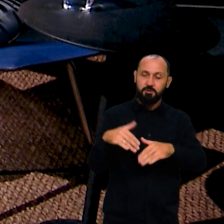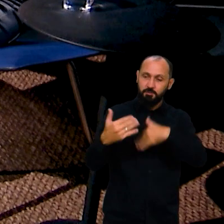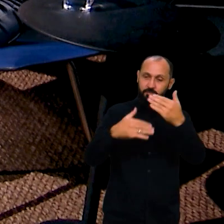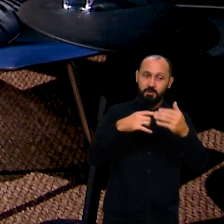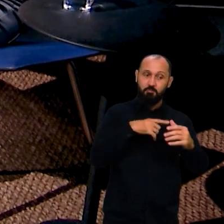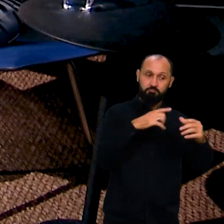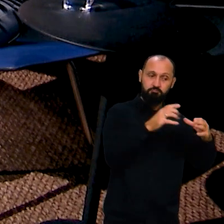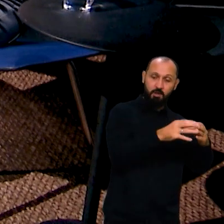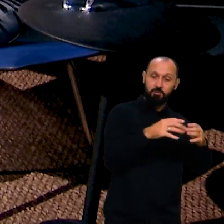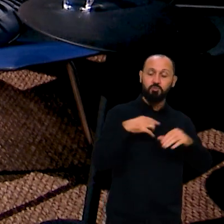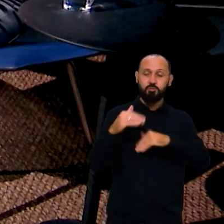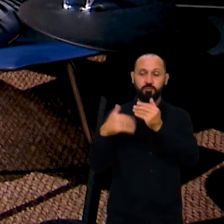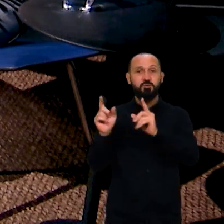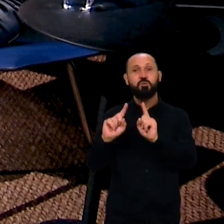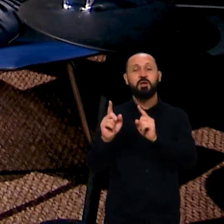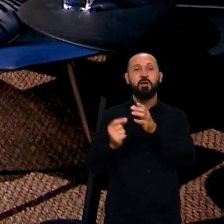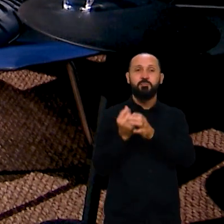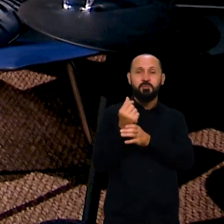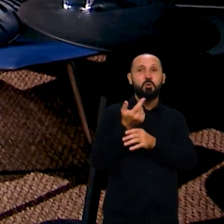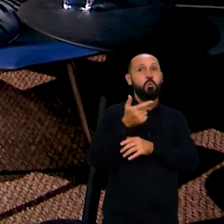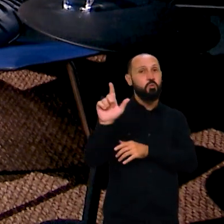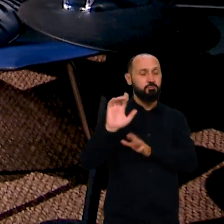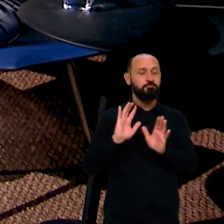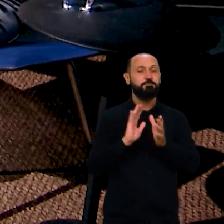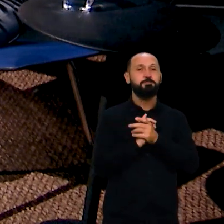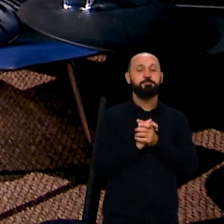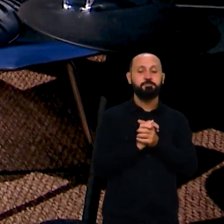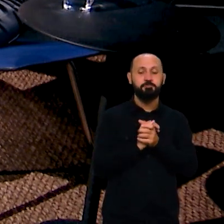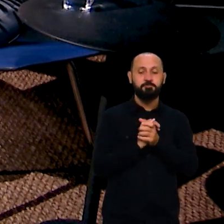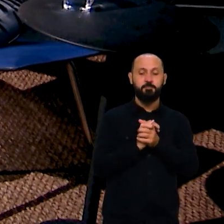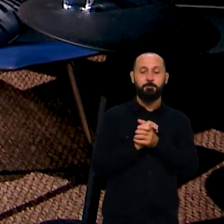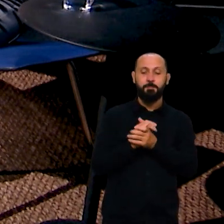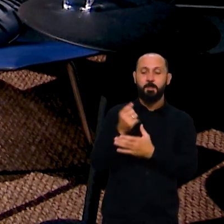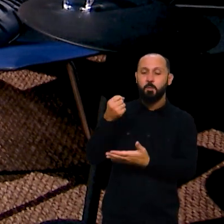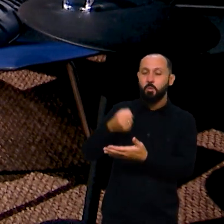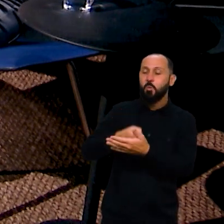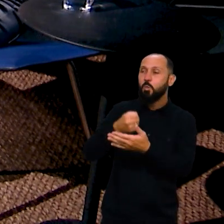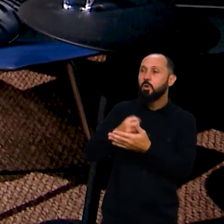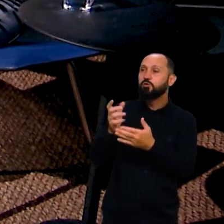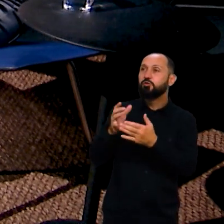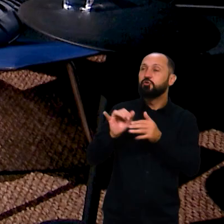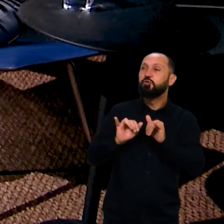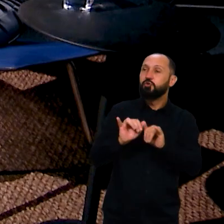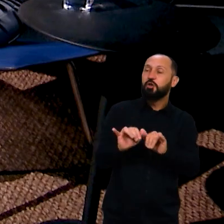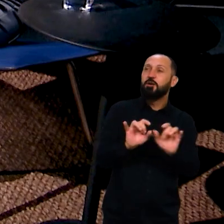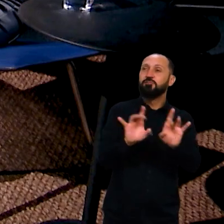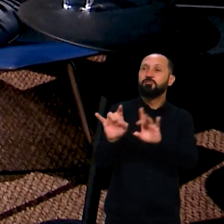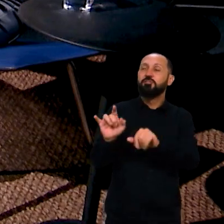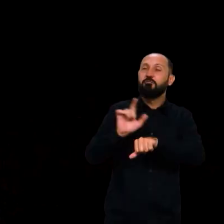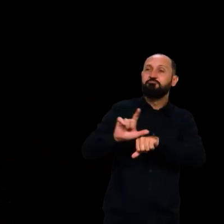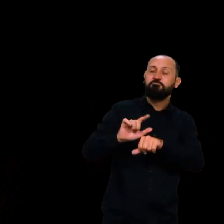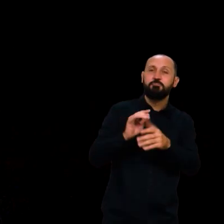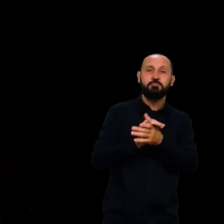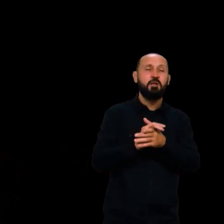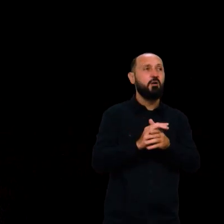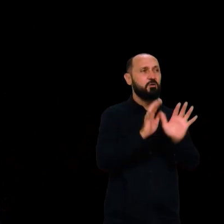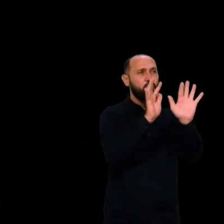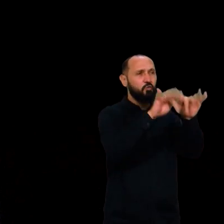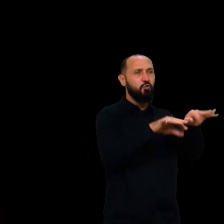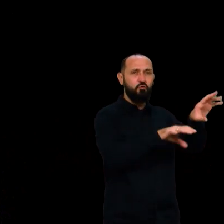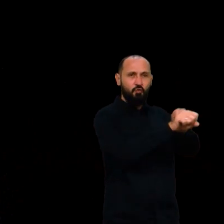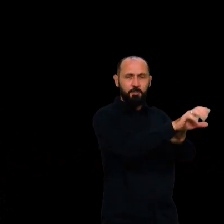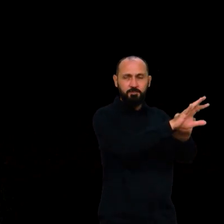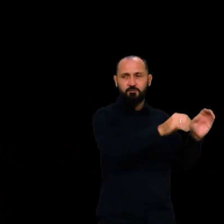adianta só uns terem e outros não terem. Sim. Isso não é capitalismo, isso é uma outra coisa. É um autoritarismo de mercado. Aí quando eu